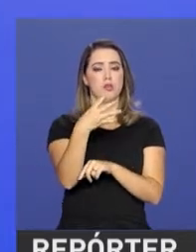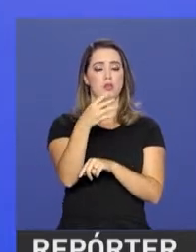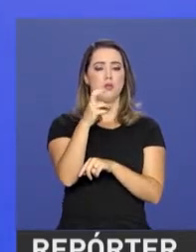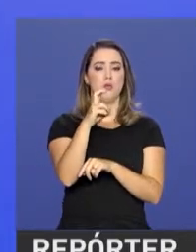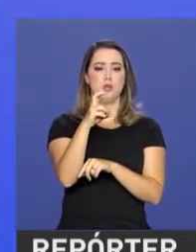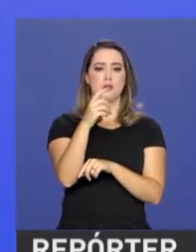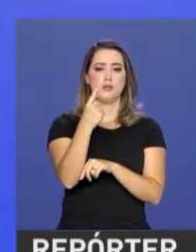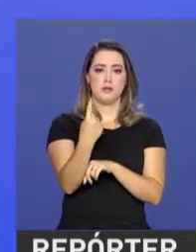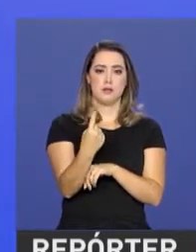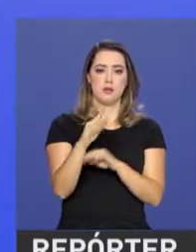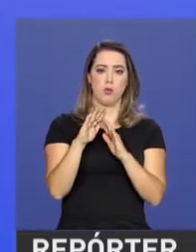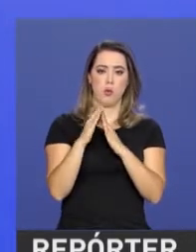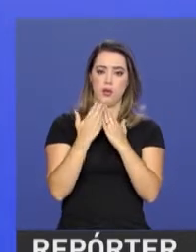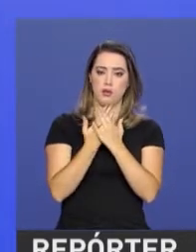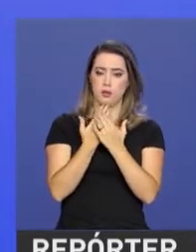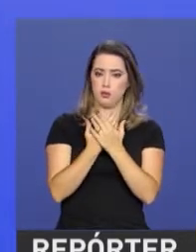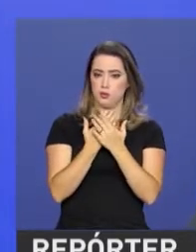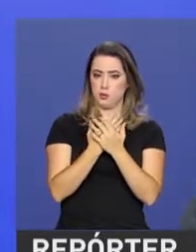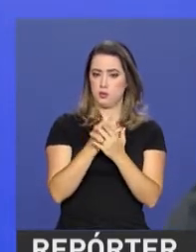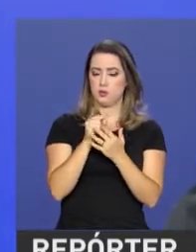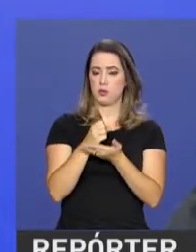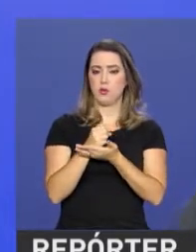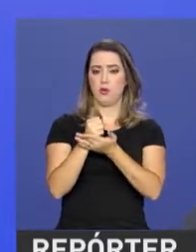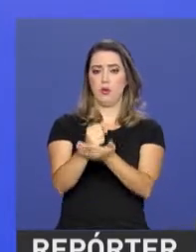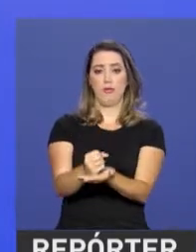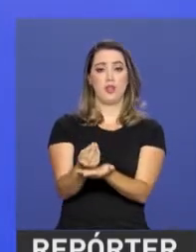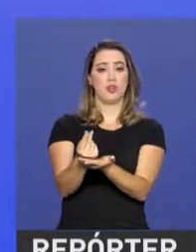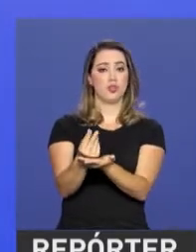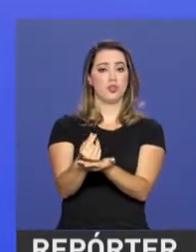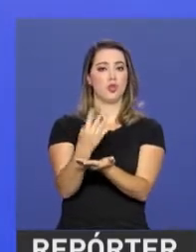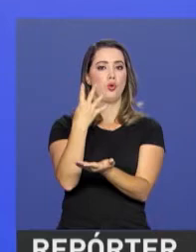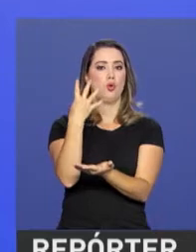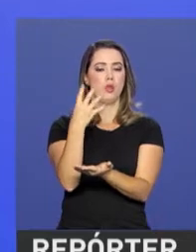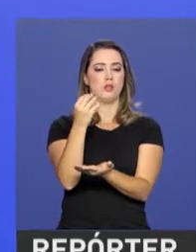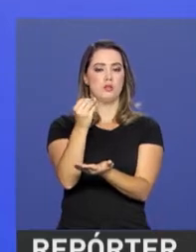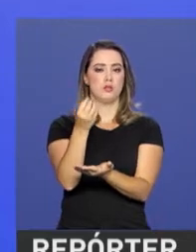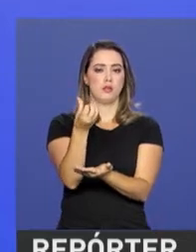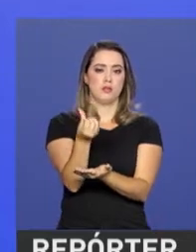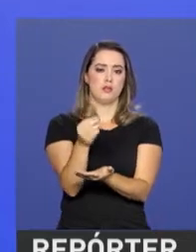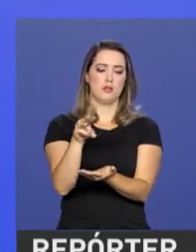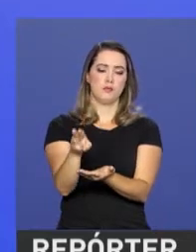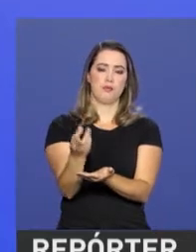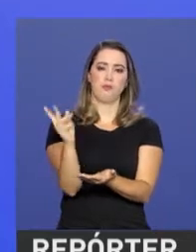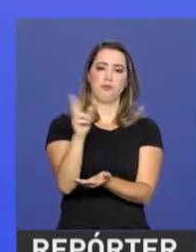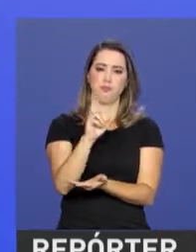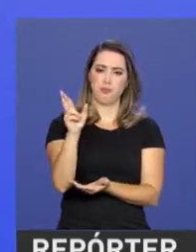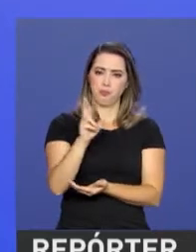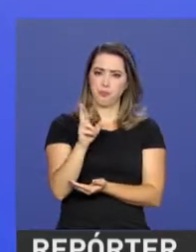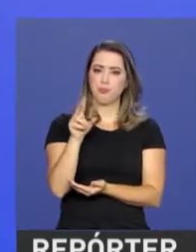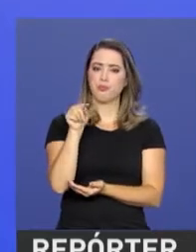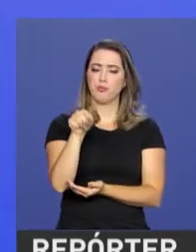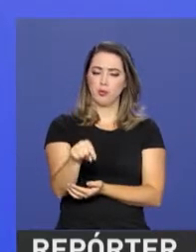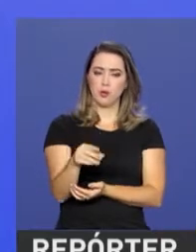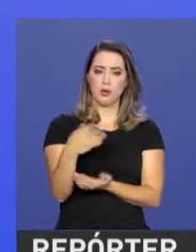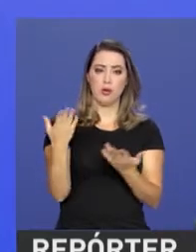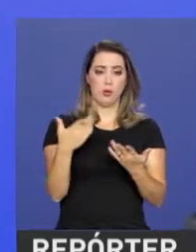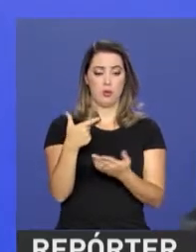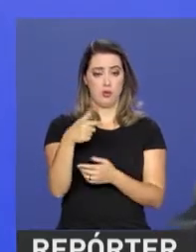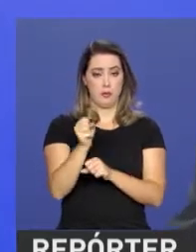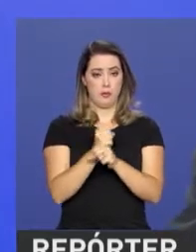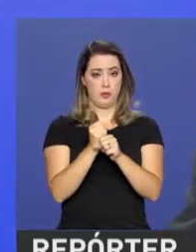escolas disponibilizando 406 os milhões de reais para o exercício financeiro de 2000 e